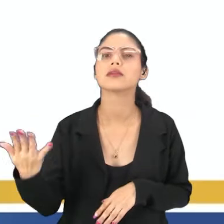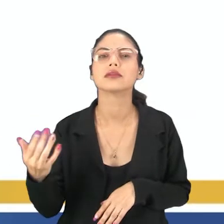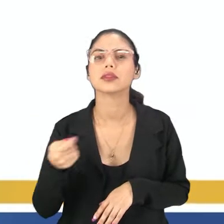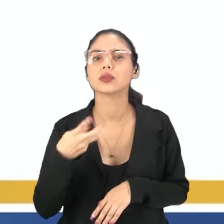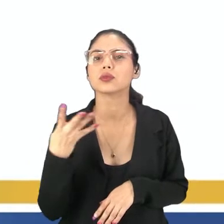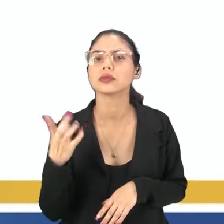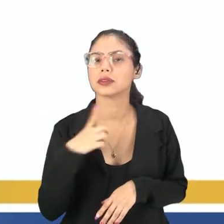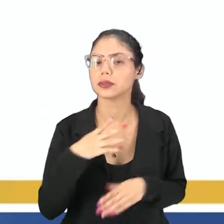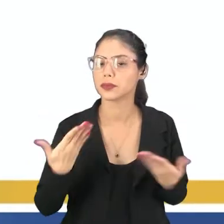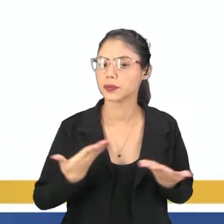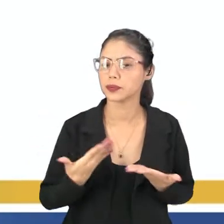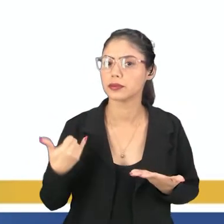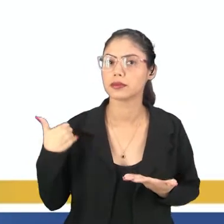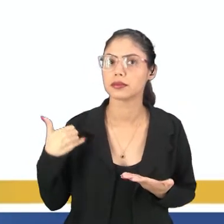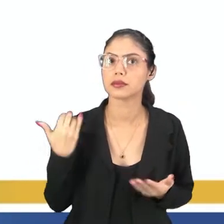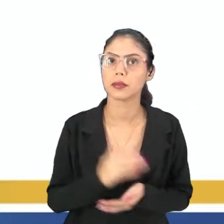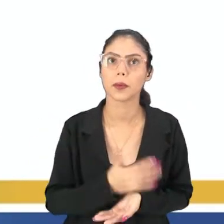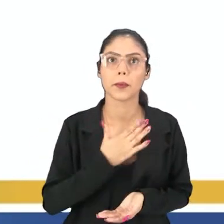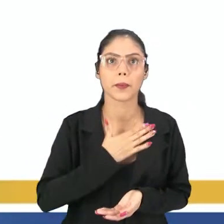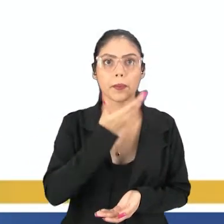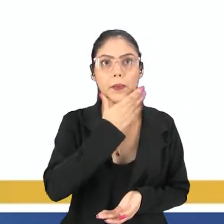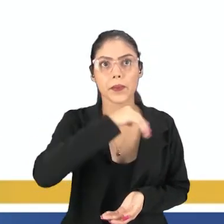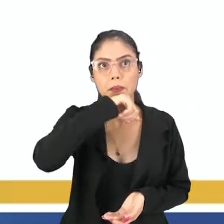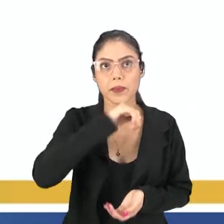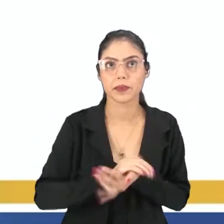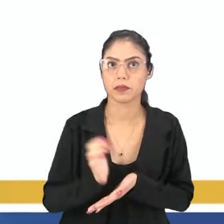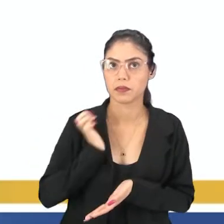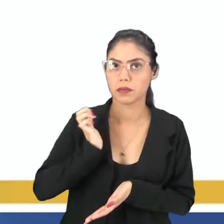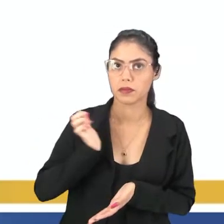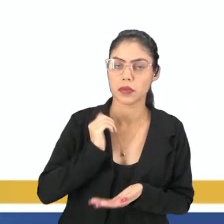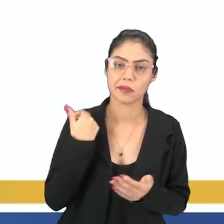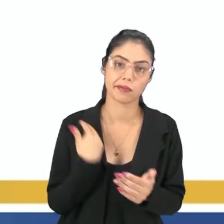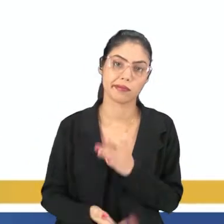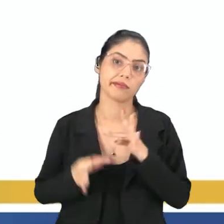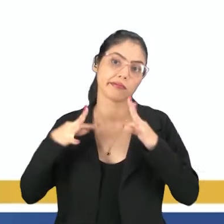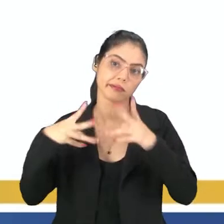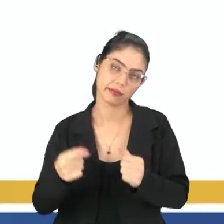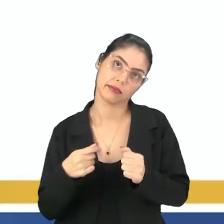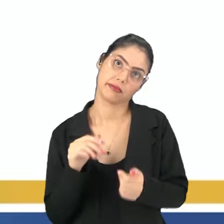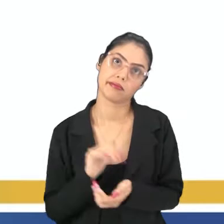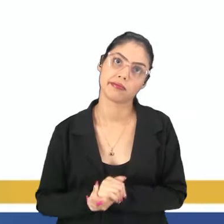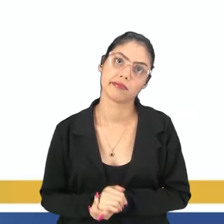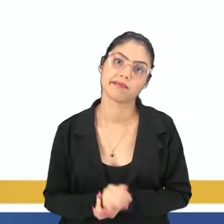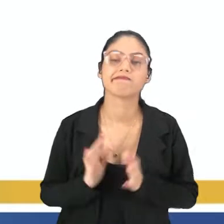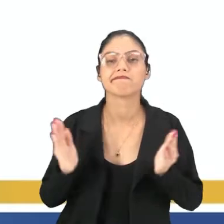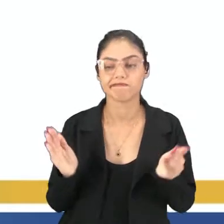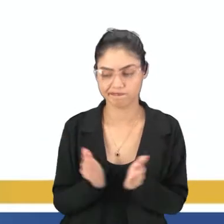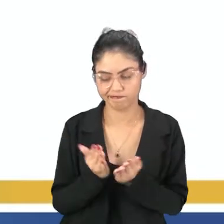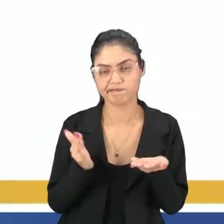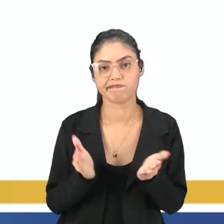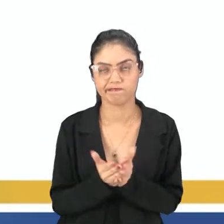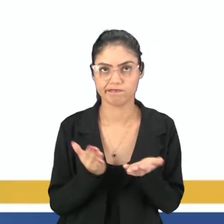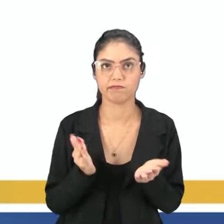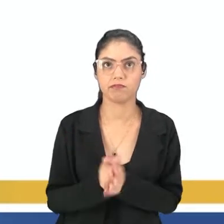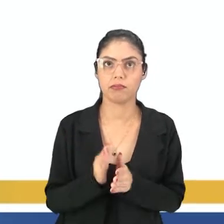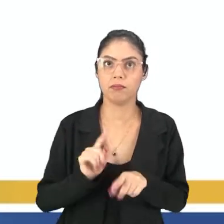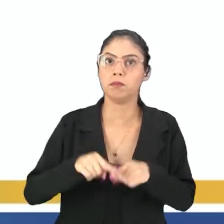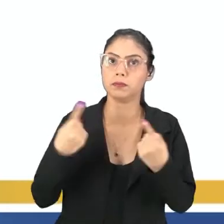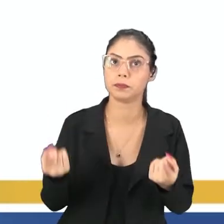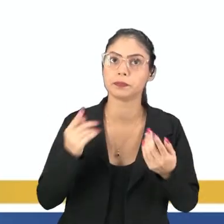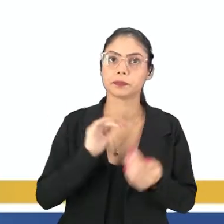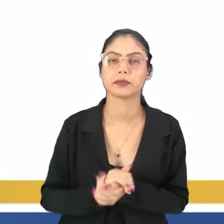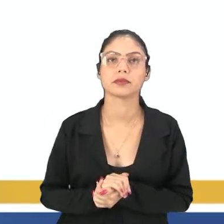quantos anos tenho agora. Meu pai foi muito rico, perdeu tudo. Ficamos pobres,